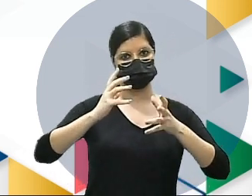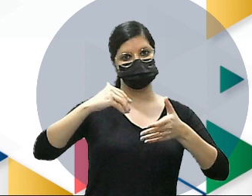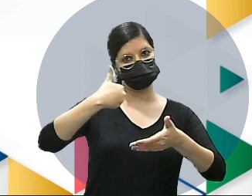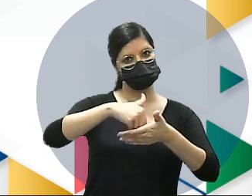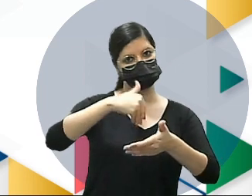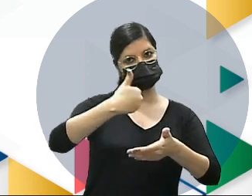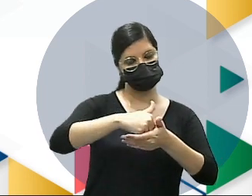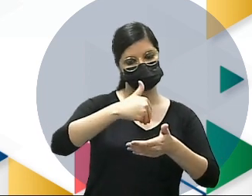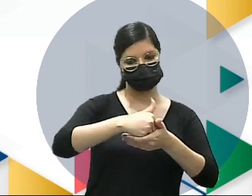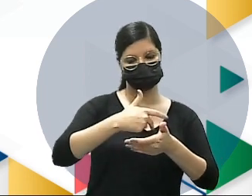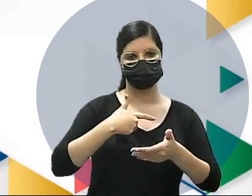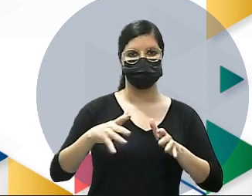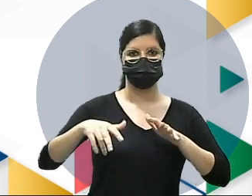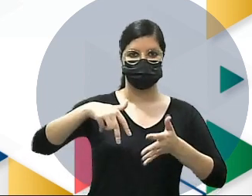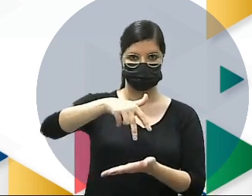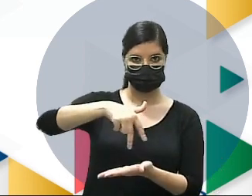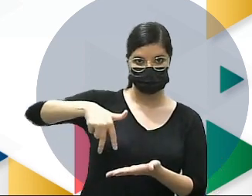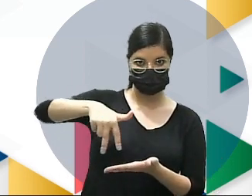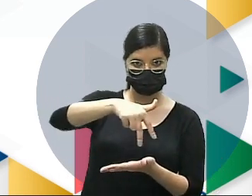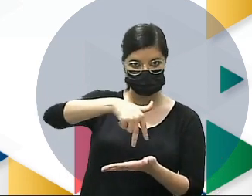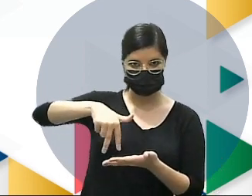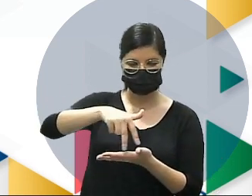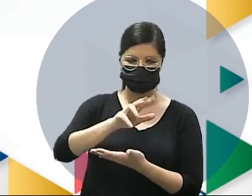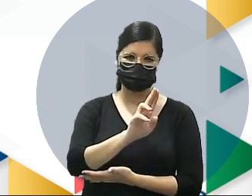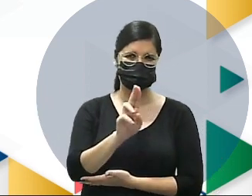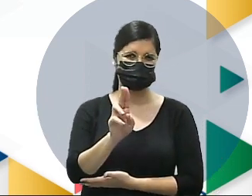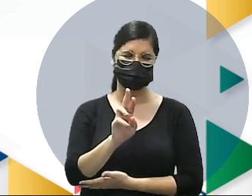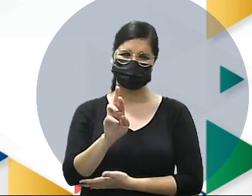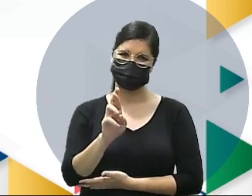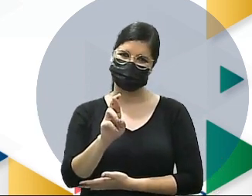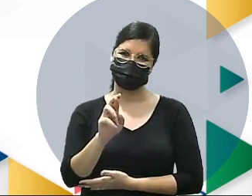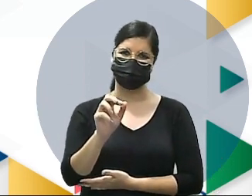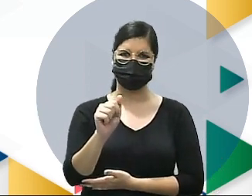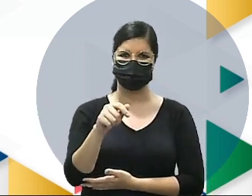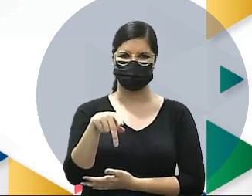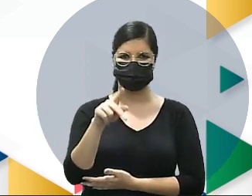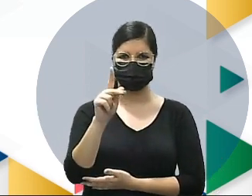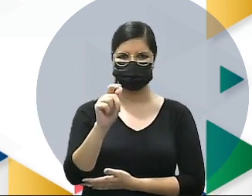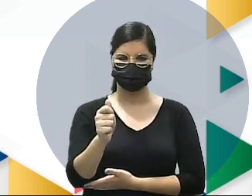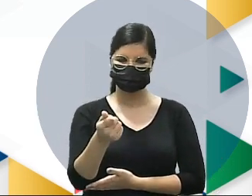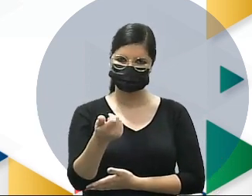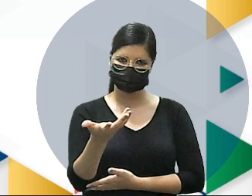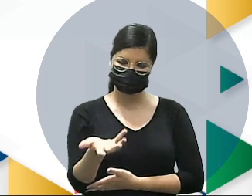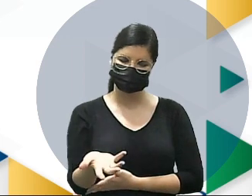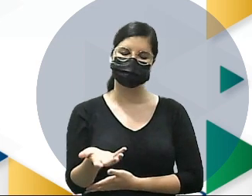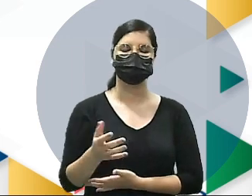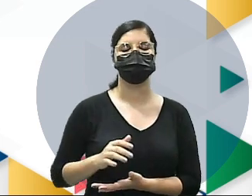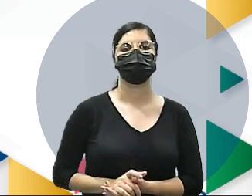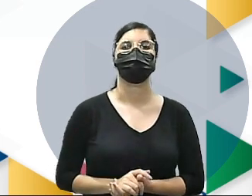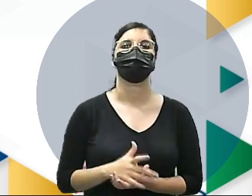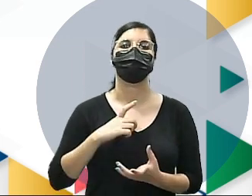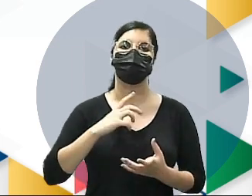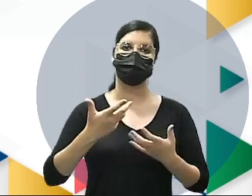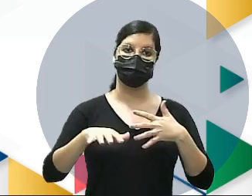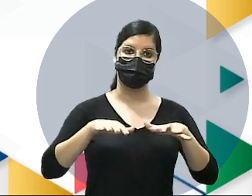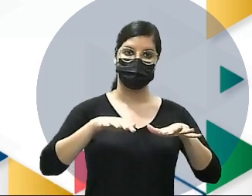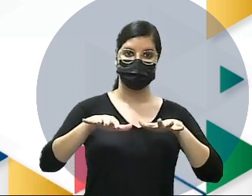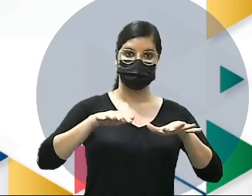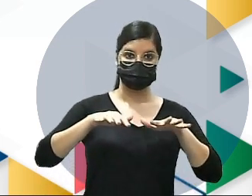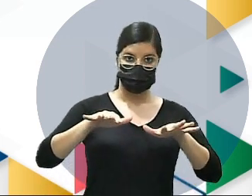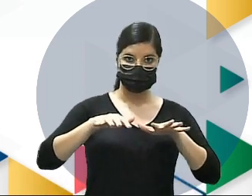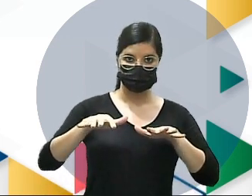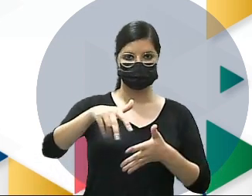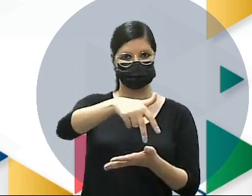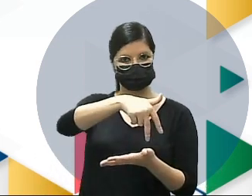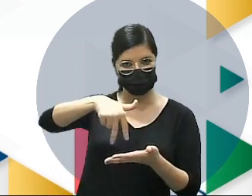uma dança que é um ritual né que é chamado de vaca não sei se é raça orraca a pronúncia é mais é errado acabamos é assim e é um ritual que